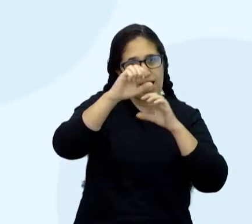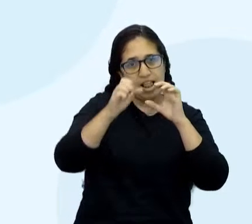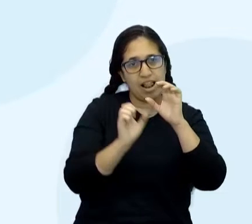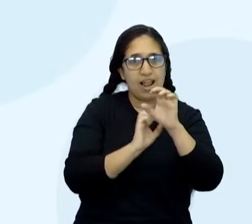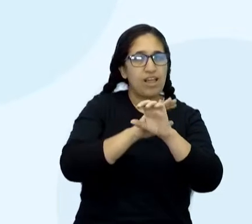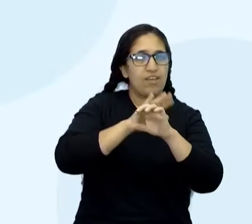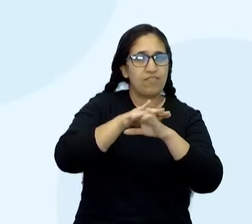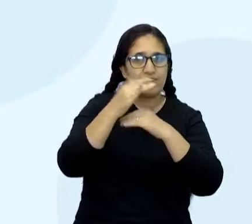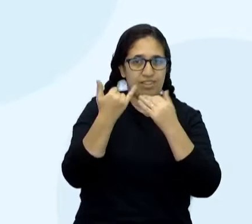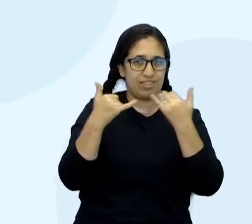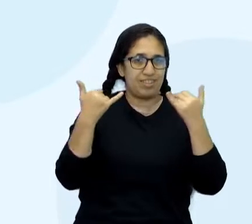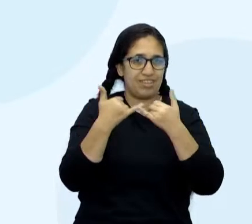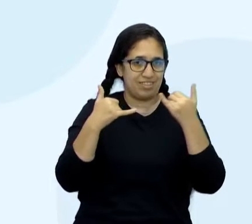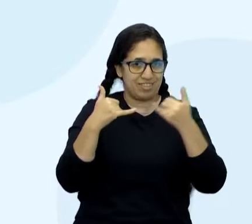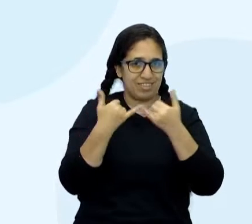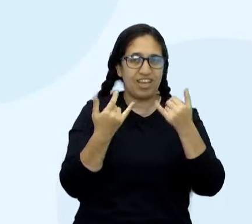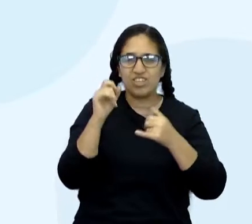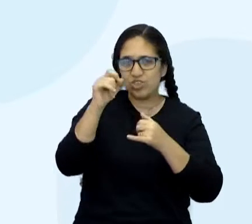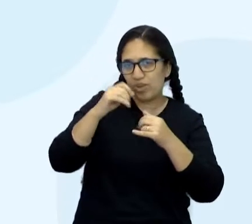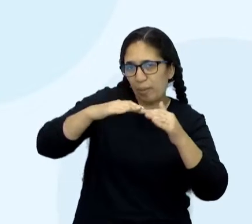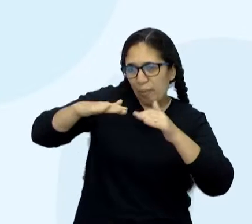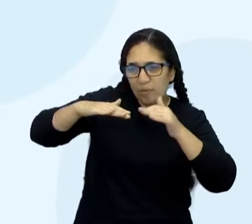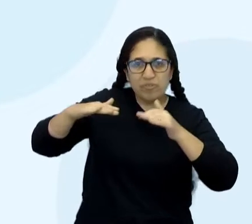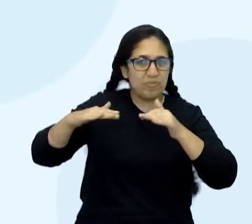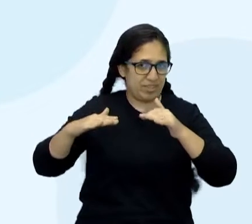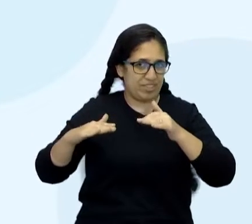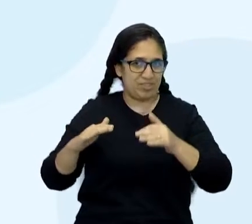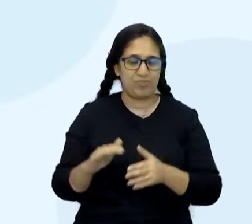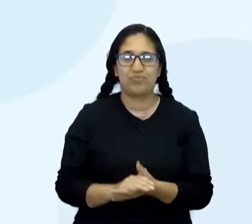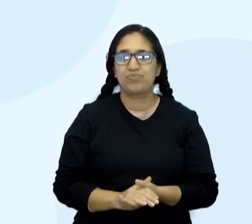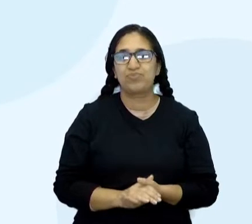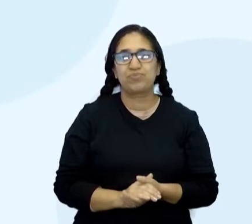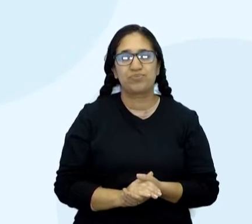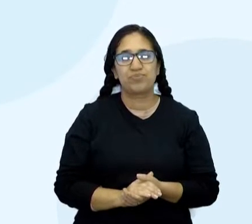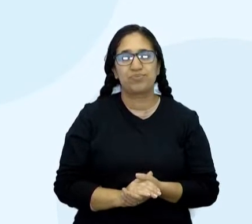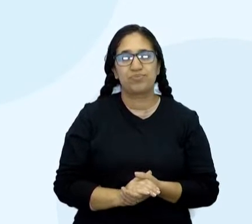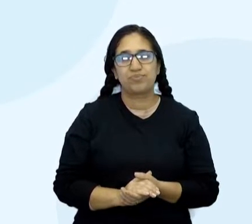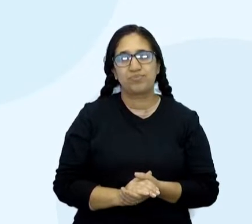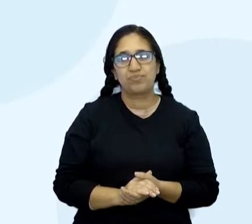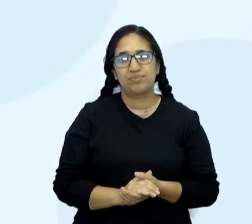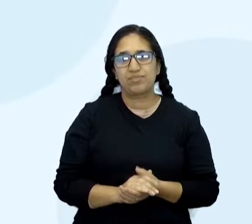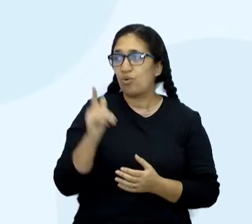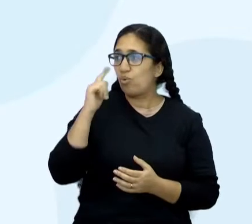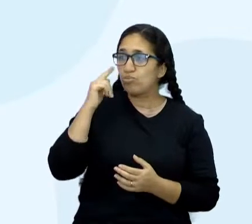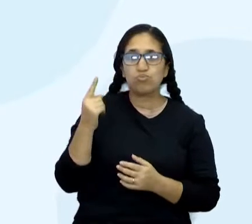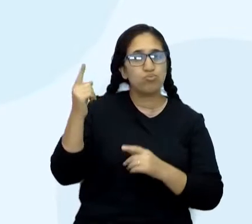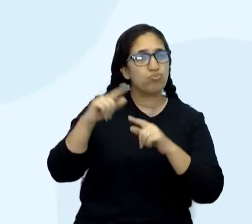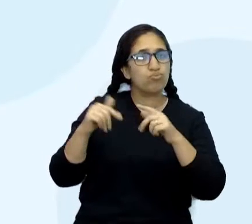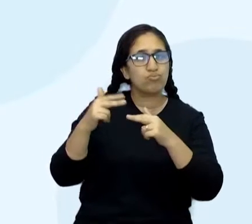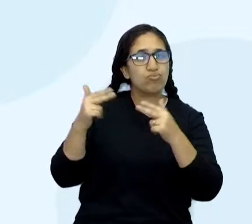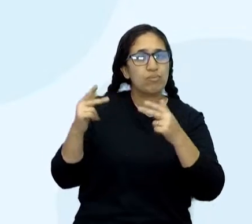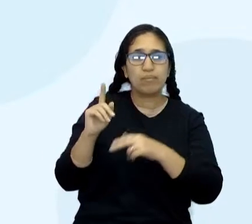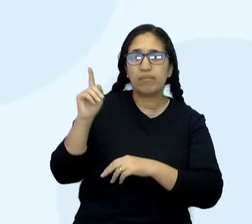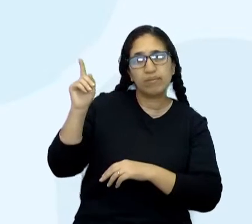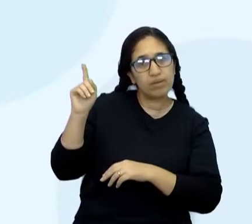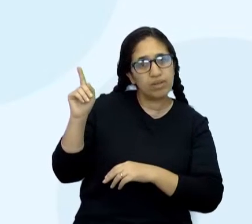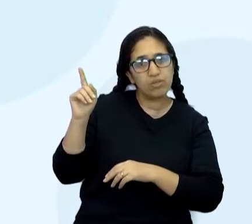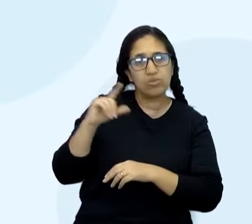eletricidade significa isso, né? É um movimento do elétron. Quando um elemento, né,